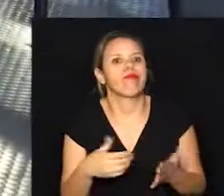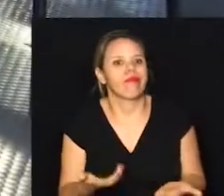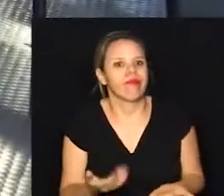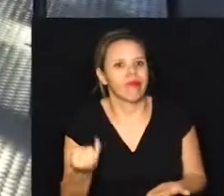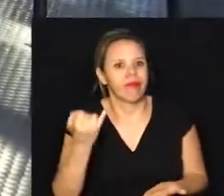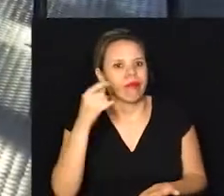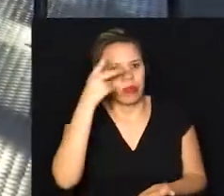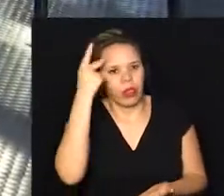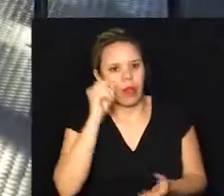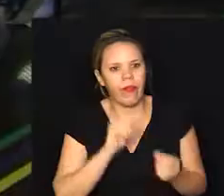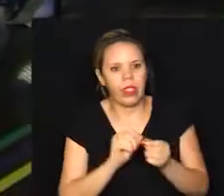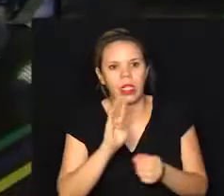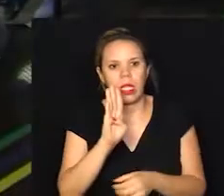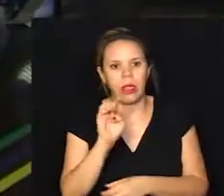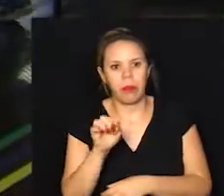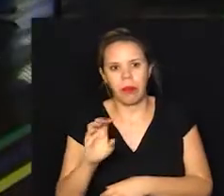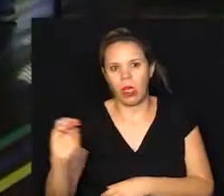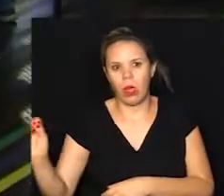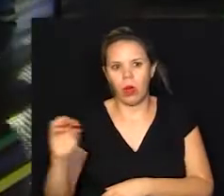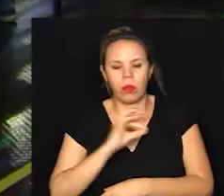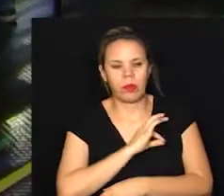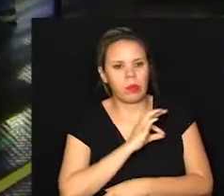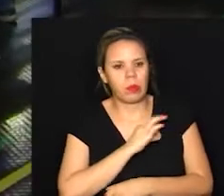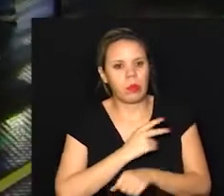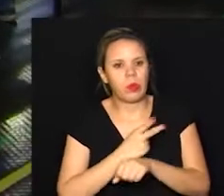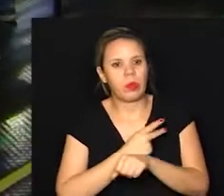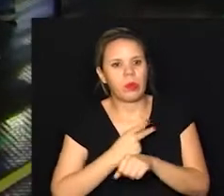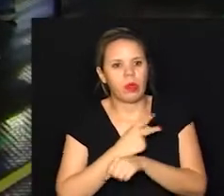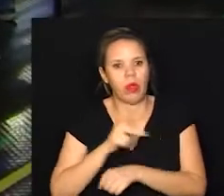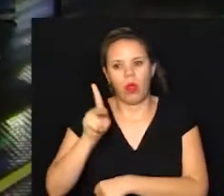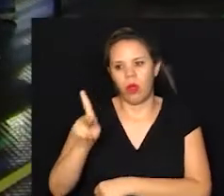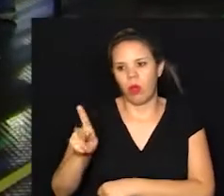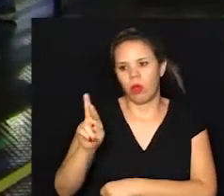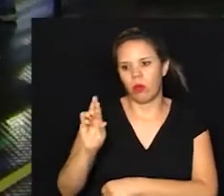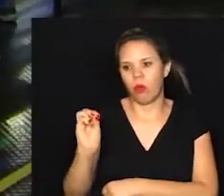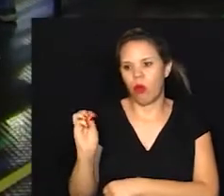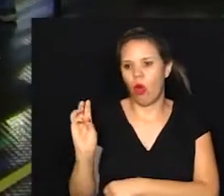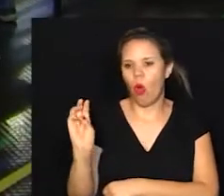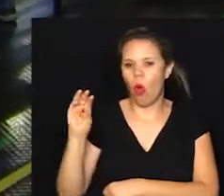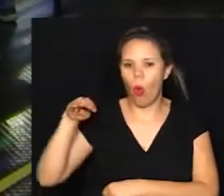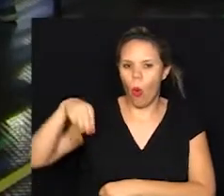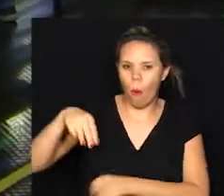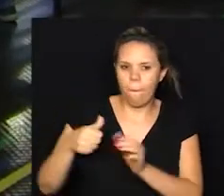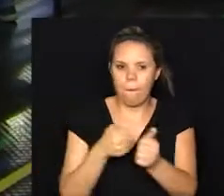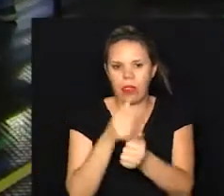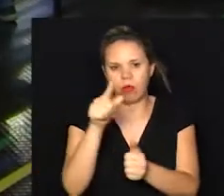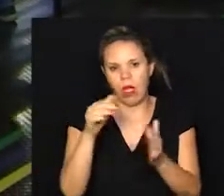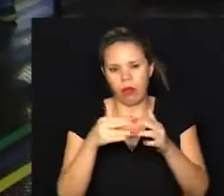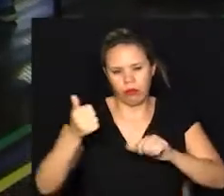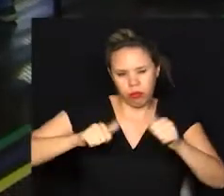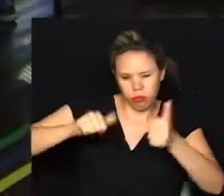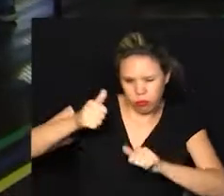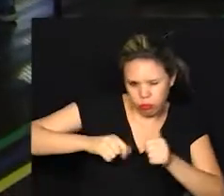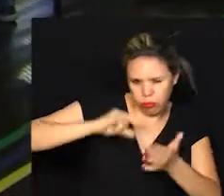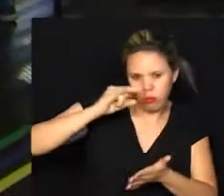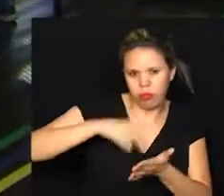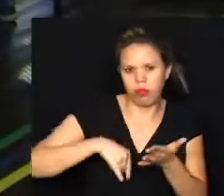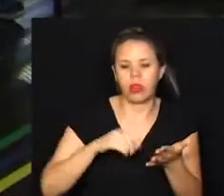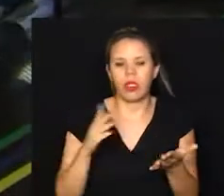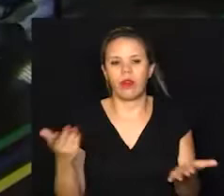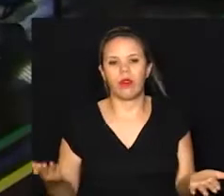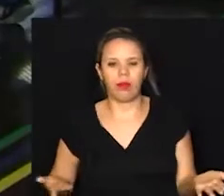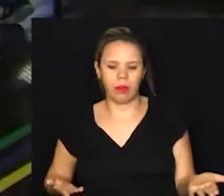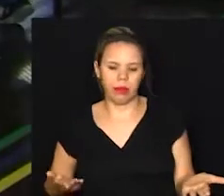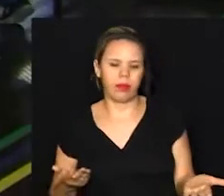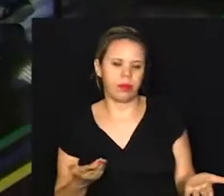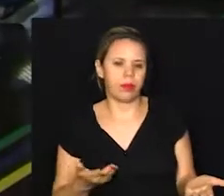golpe, é importante que ele faça o boletim de ocorrência e que ele procure o PROCON mais próximo da sua residência. A gente vai avaliar a documentação, se for